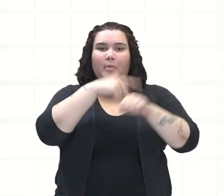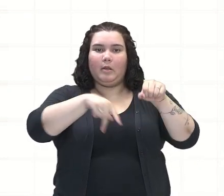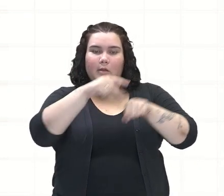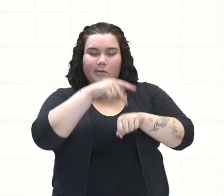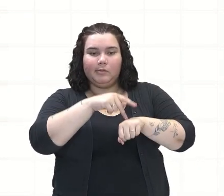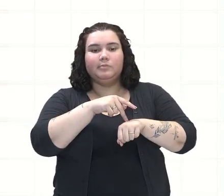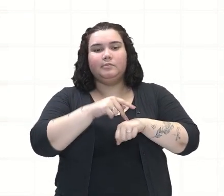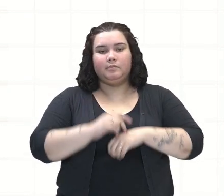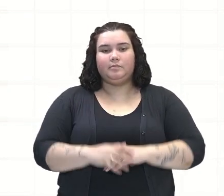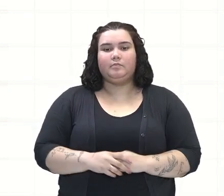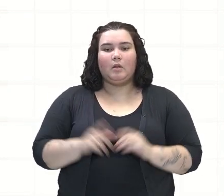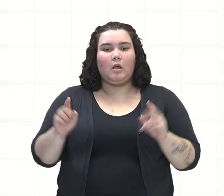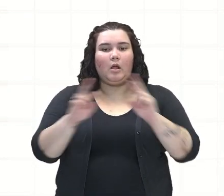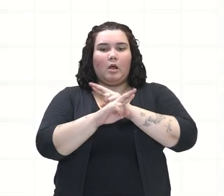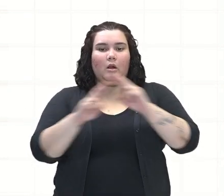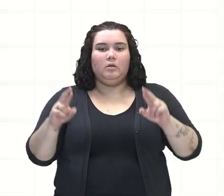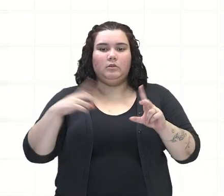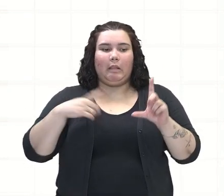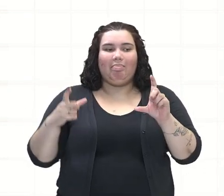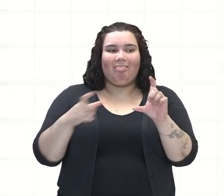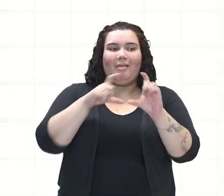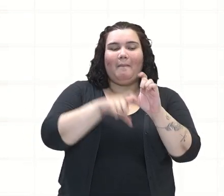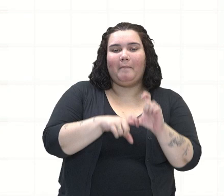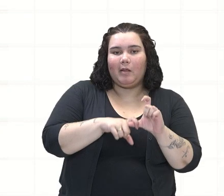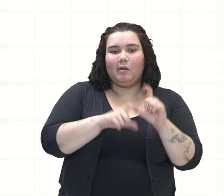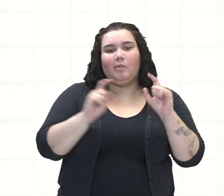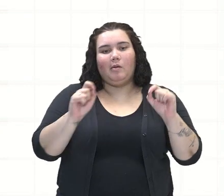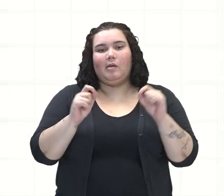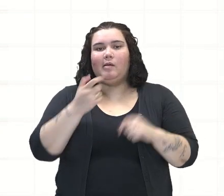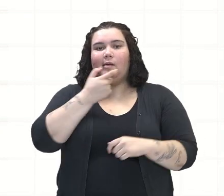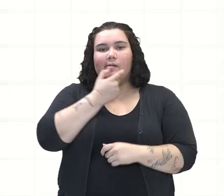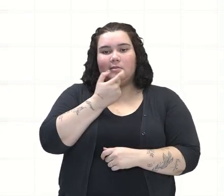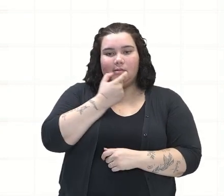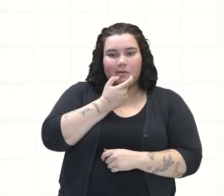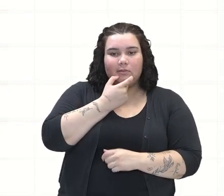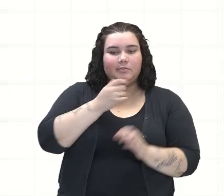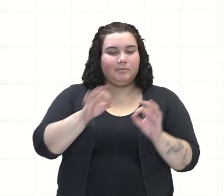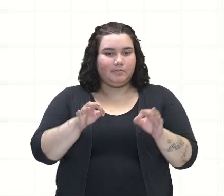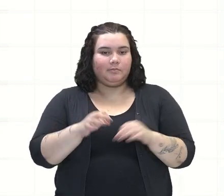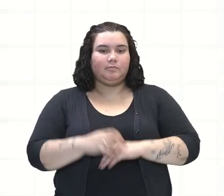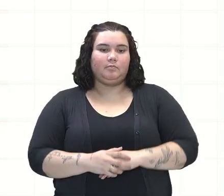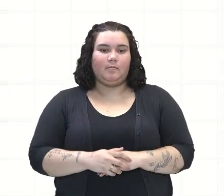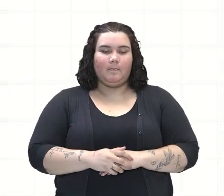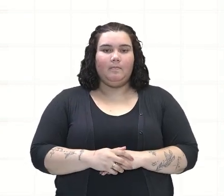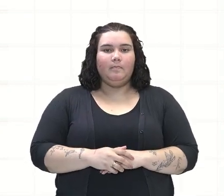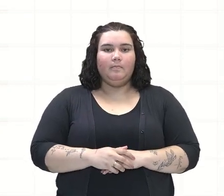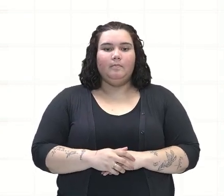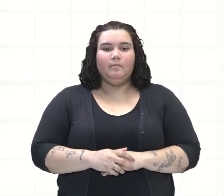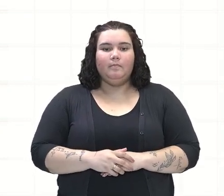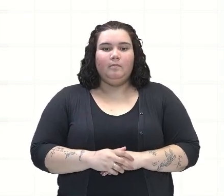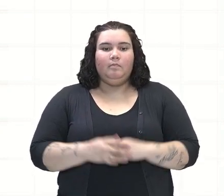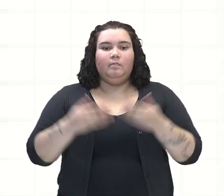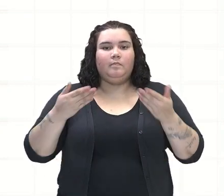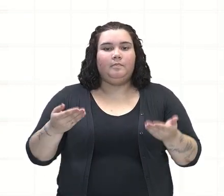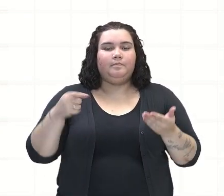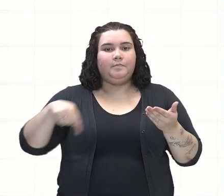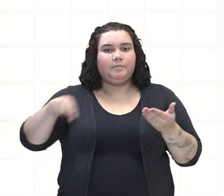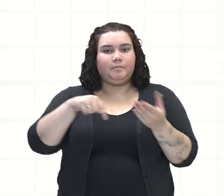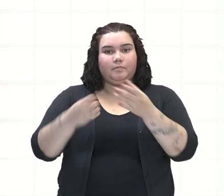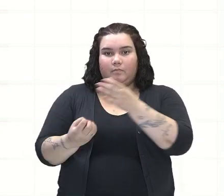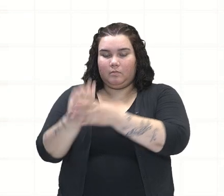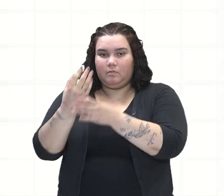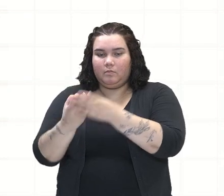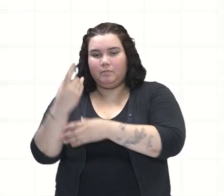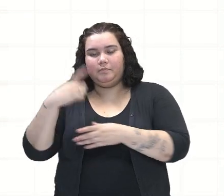tá? E eles tinham uma relação de maior dependência com a Inglaterra. E eles lá, tudo que eles produziam,